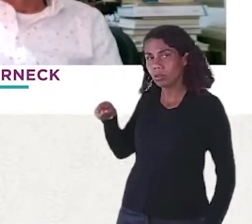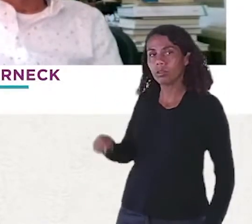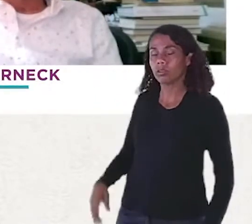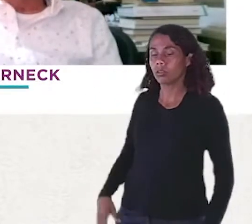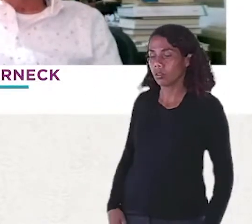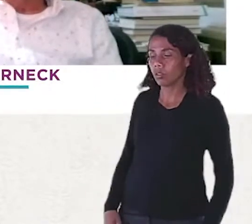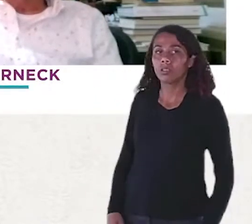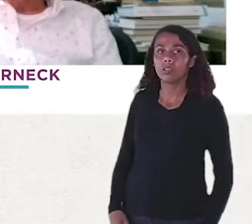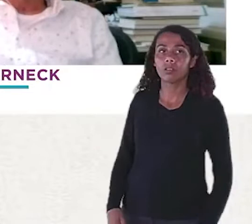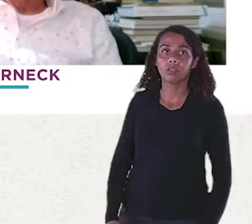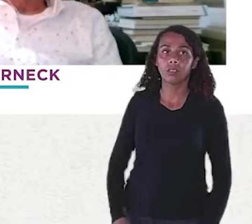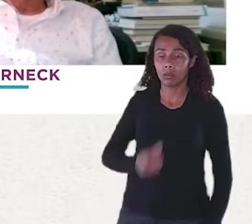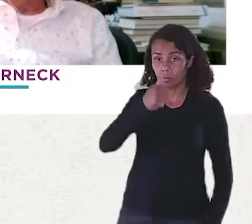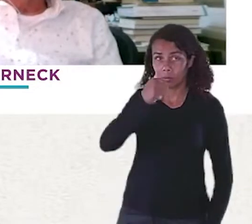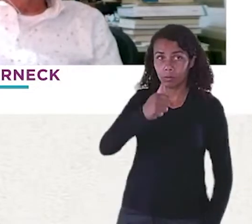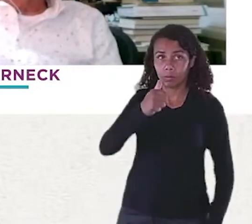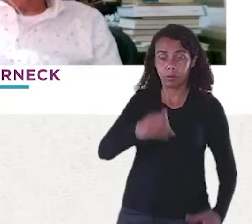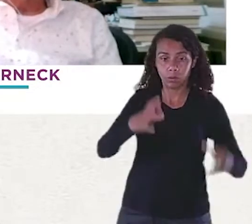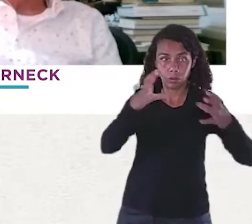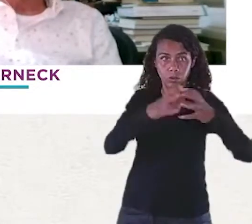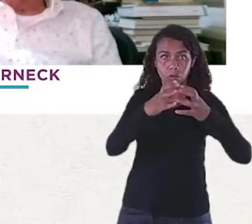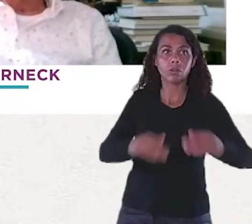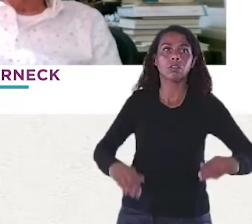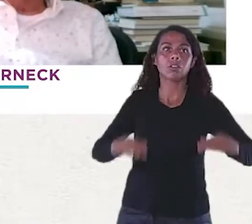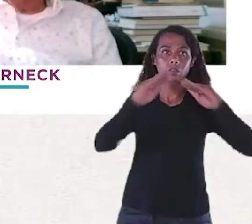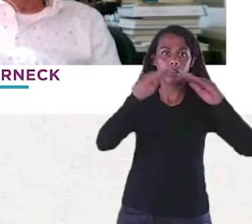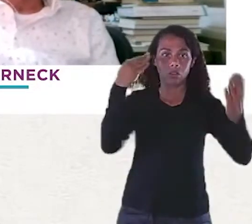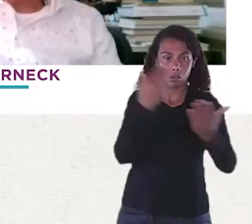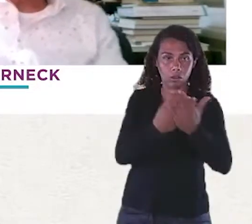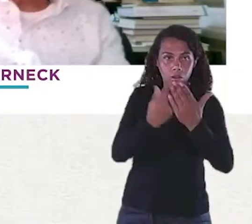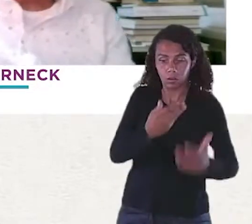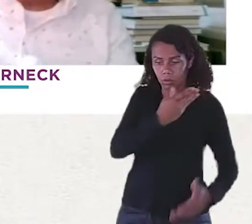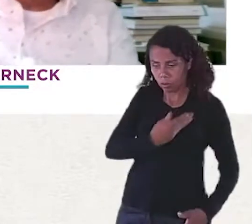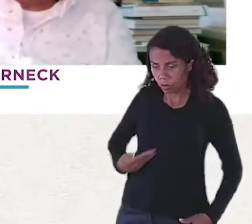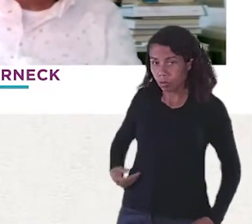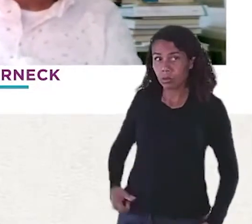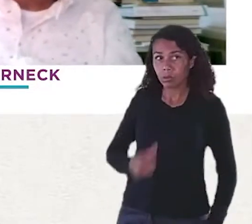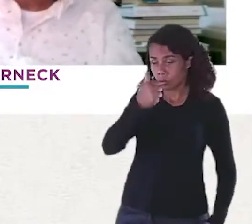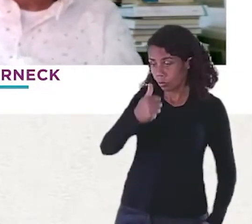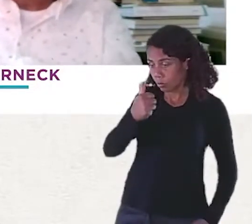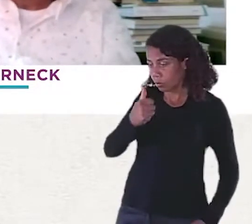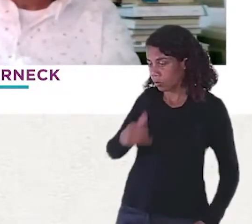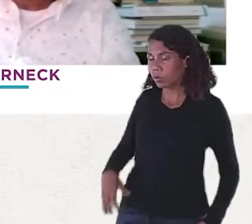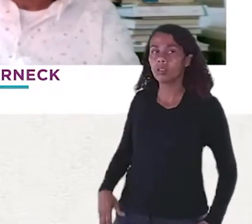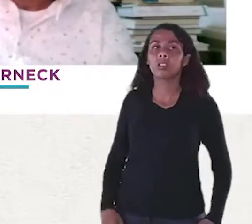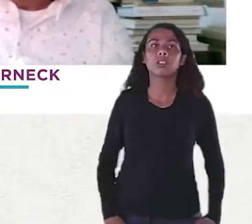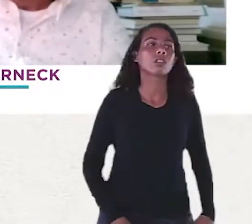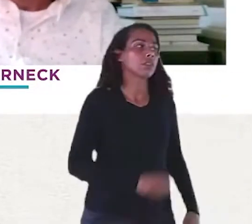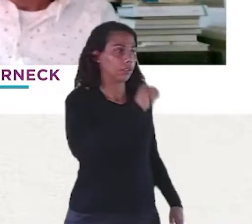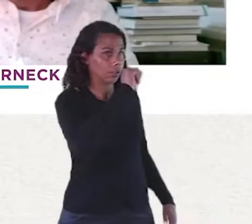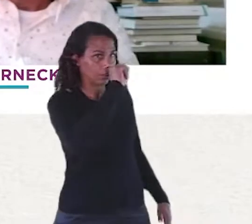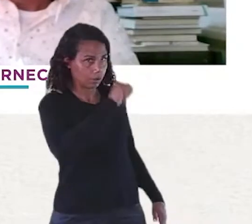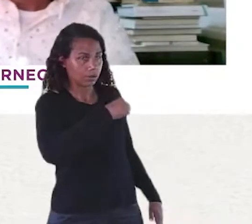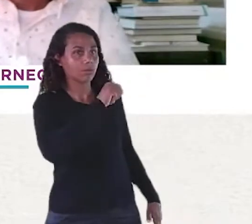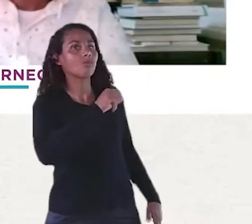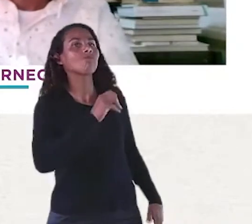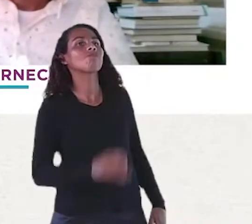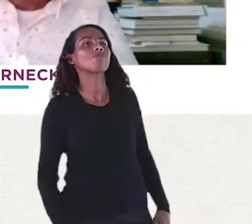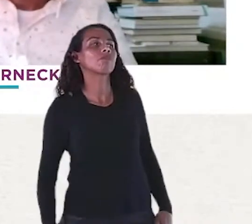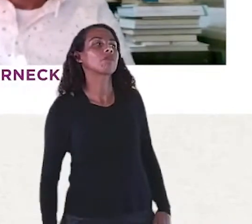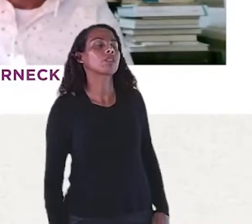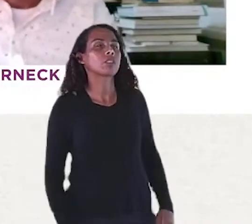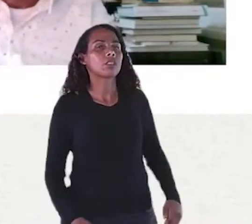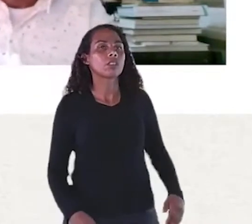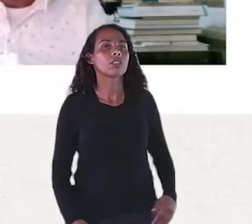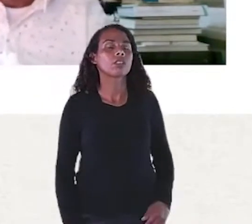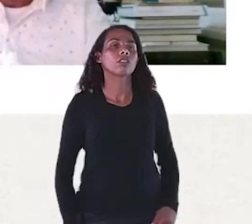Fui da primeira turma do Colégio Estadual. Não vou falar. O Colégio Estadual de Minas Gerais, que hoje tem um outro nome, acho que é